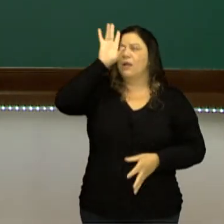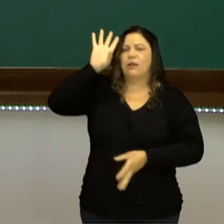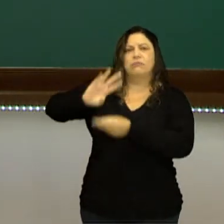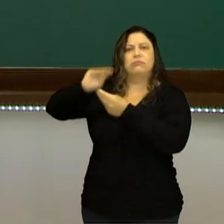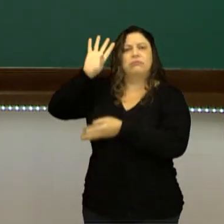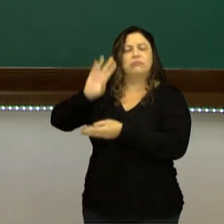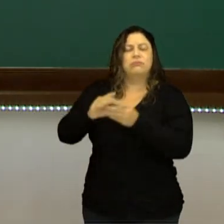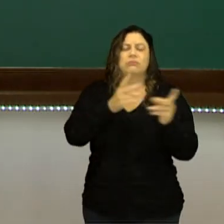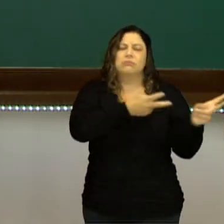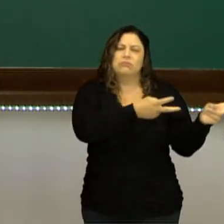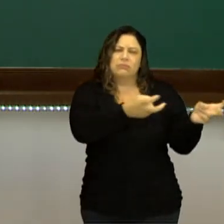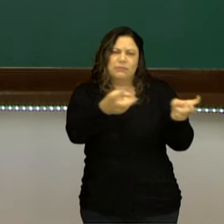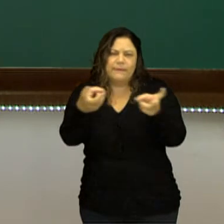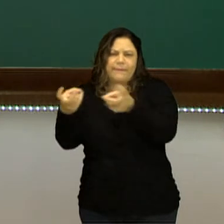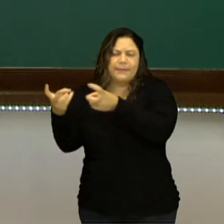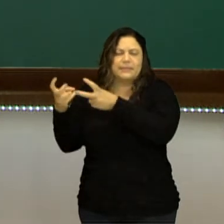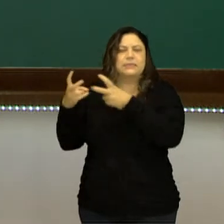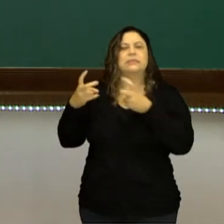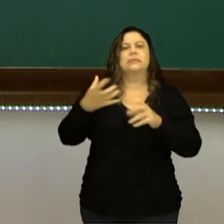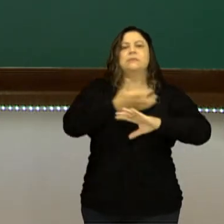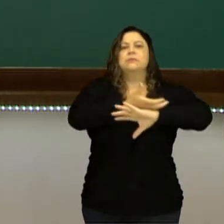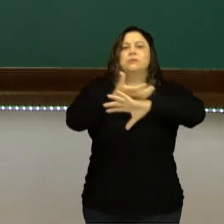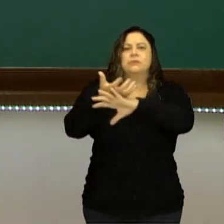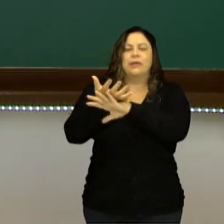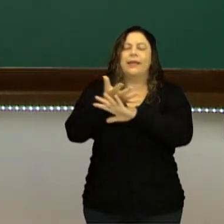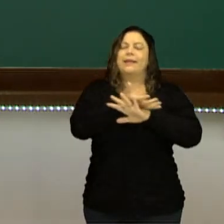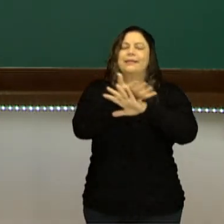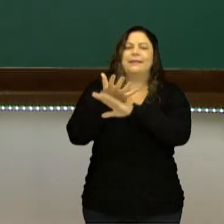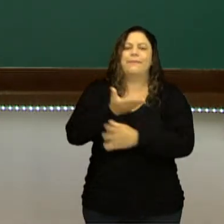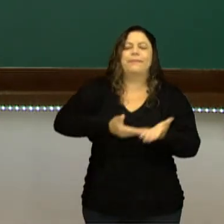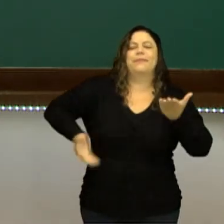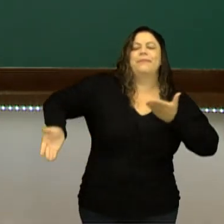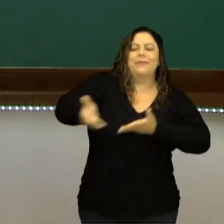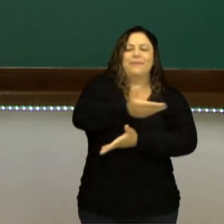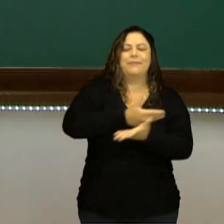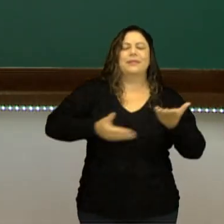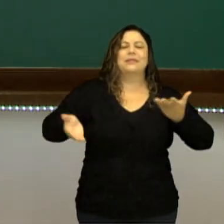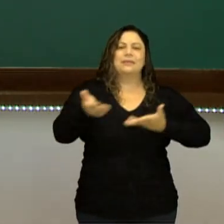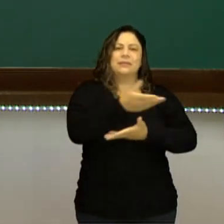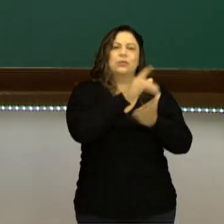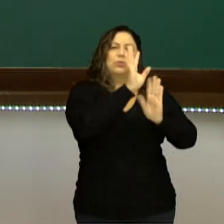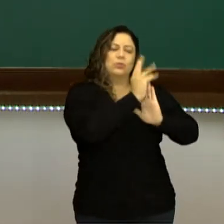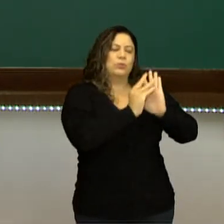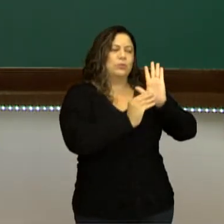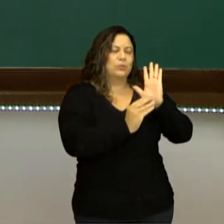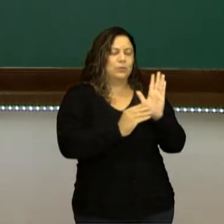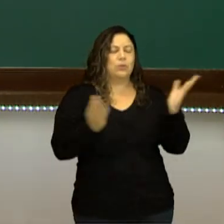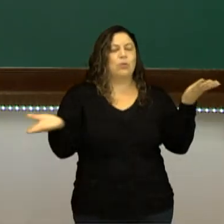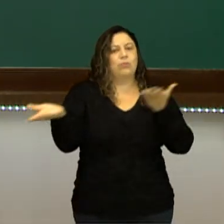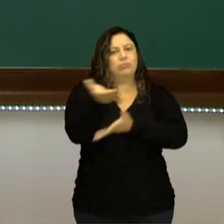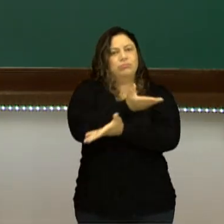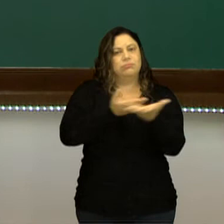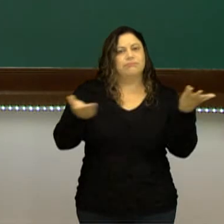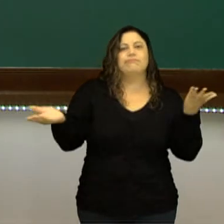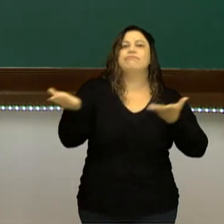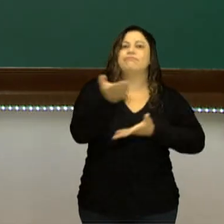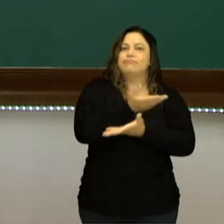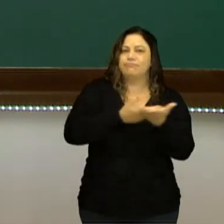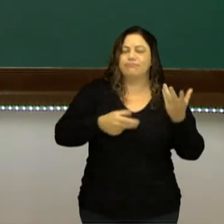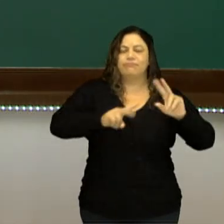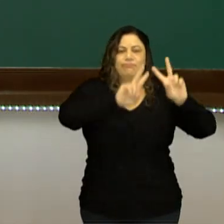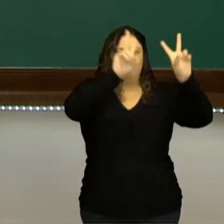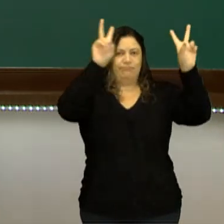essa interdisciplinariedade entre os conteúdos, entre as matérias, quando você intercala, né, os